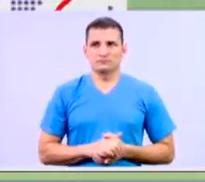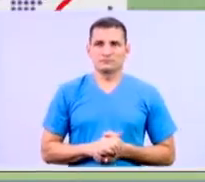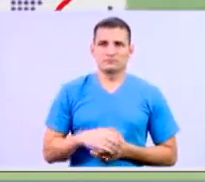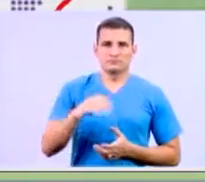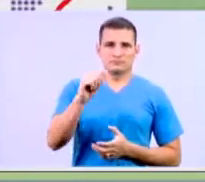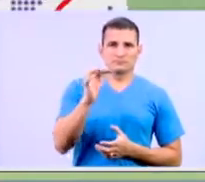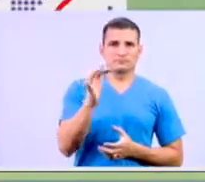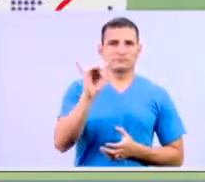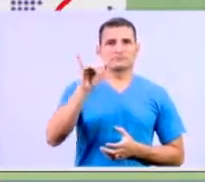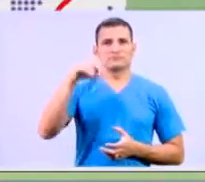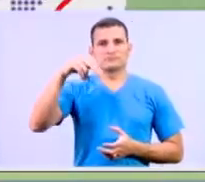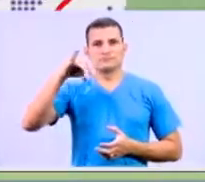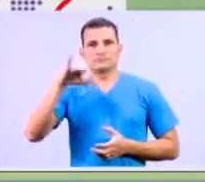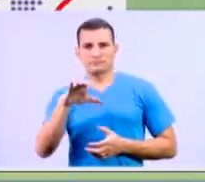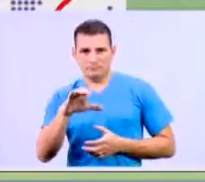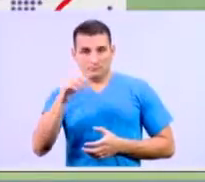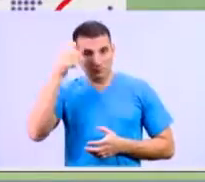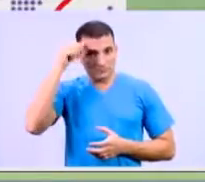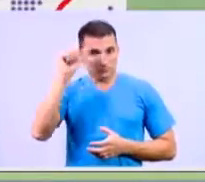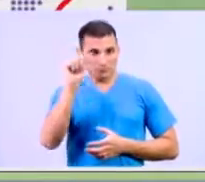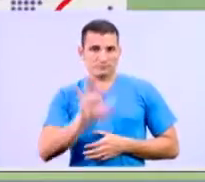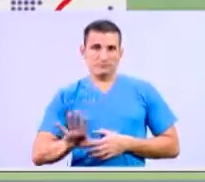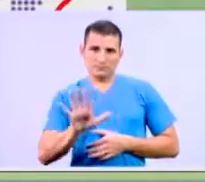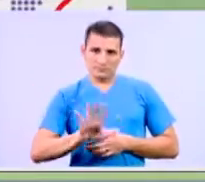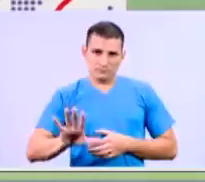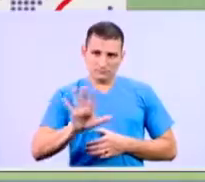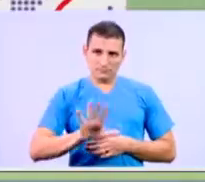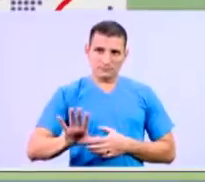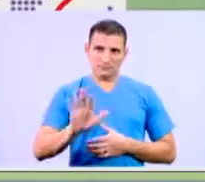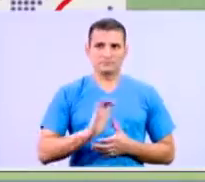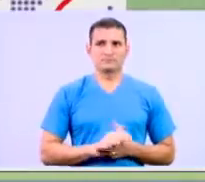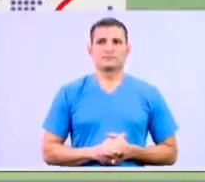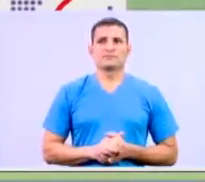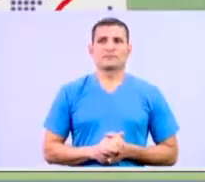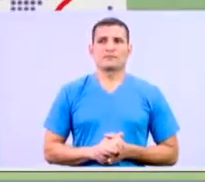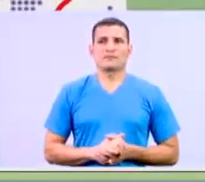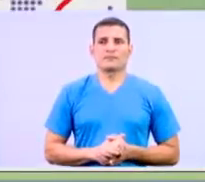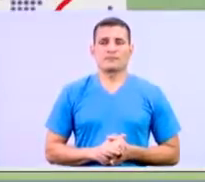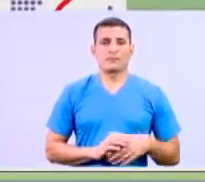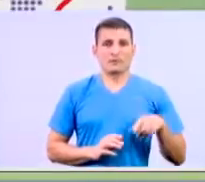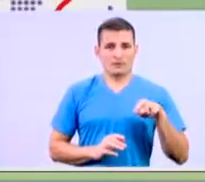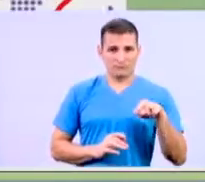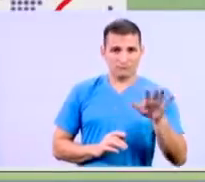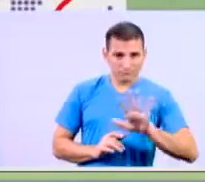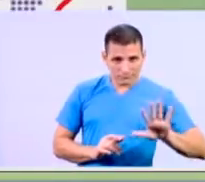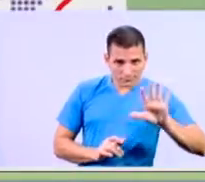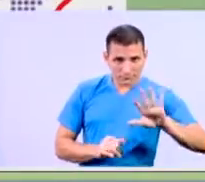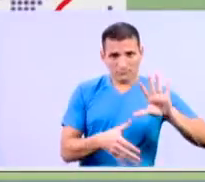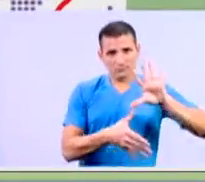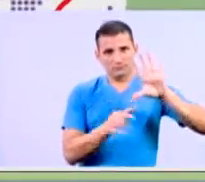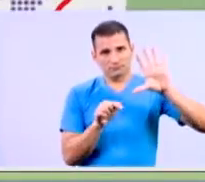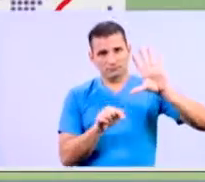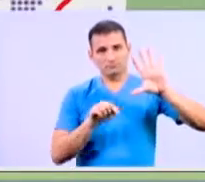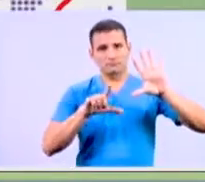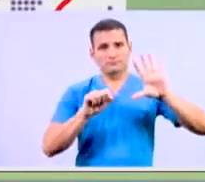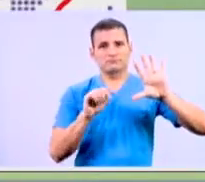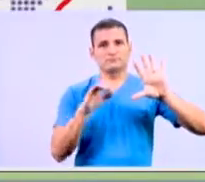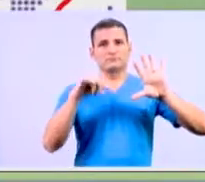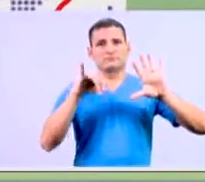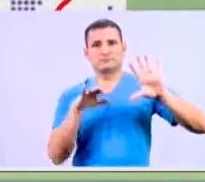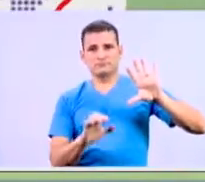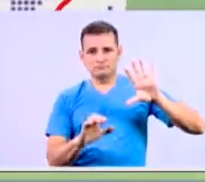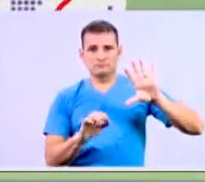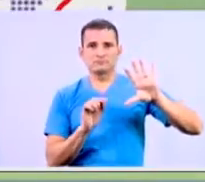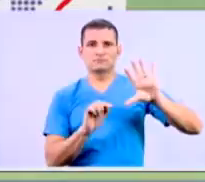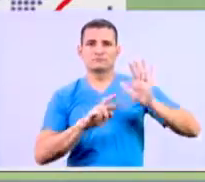AFRINIC da região da África. E aqui onde nós estamos, que é a LACNIC, que